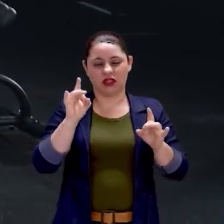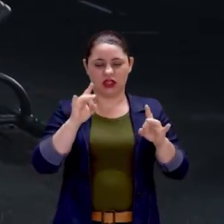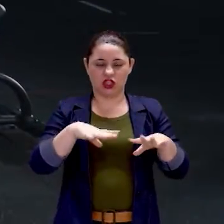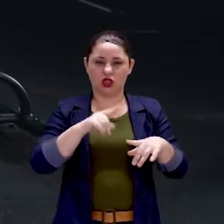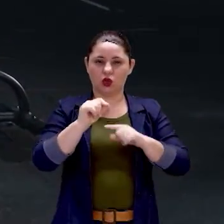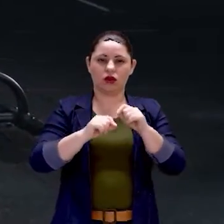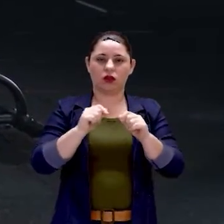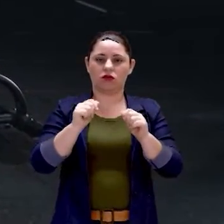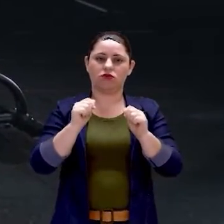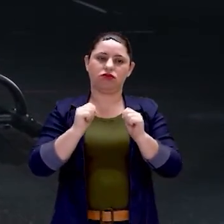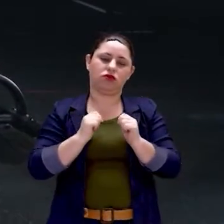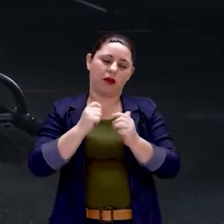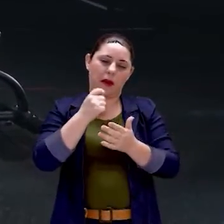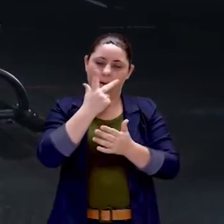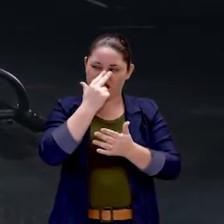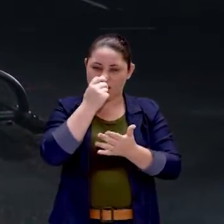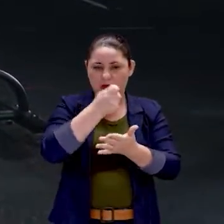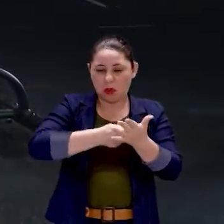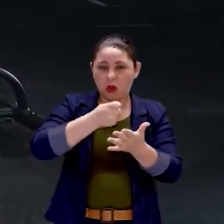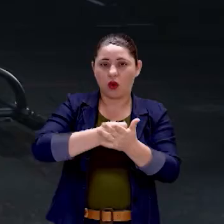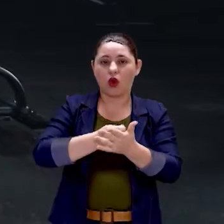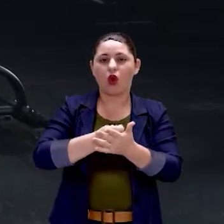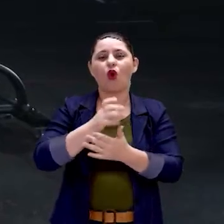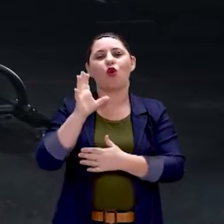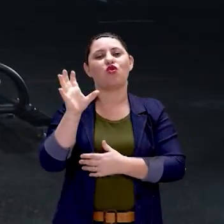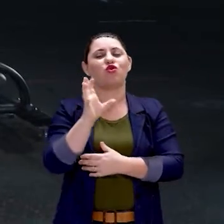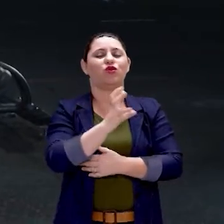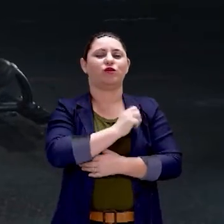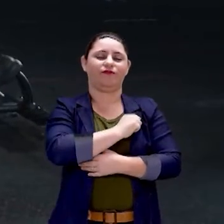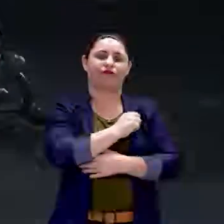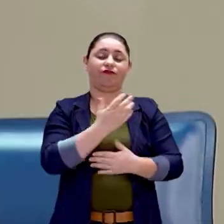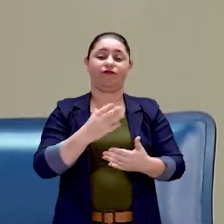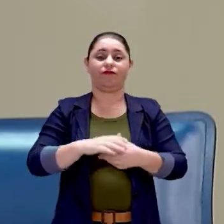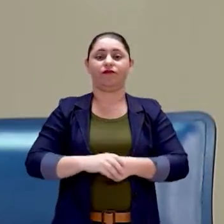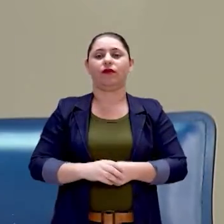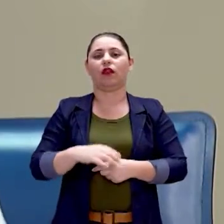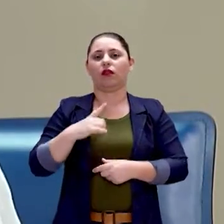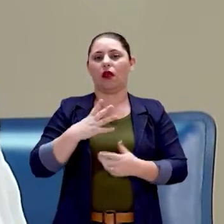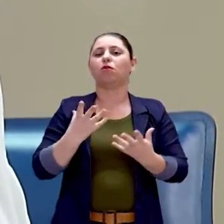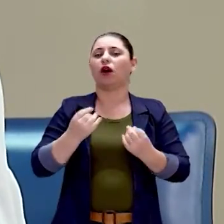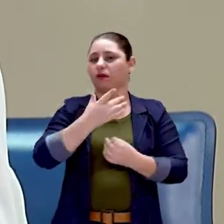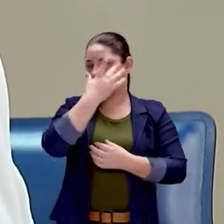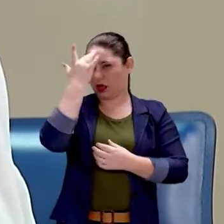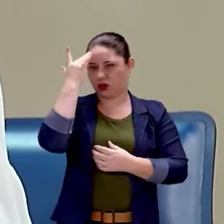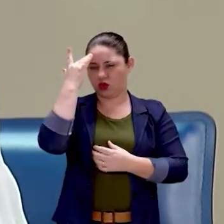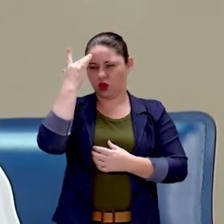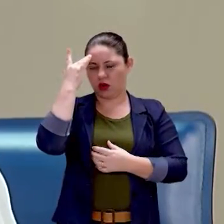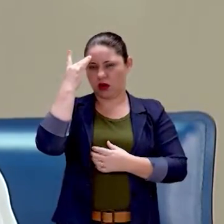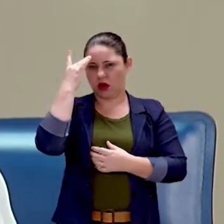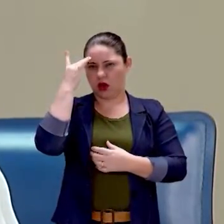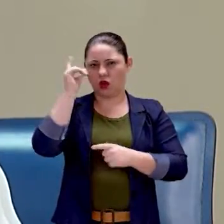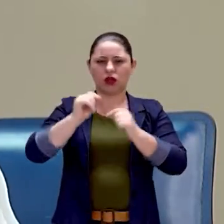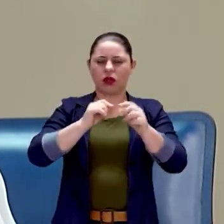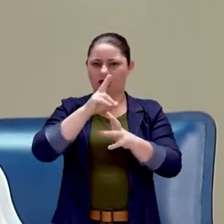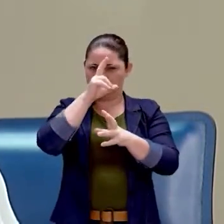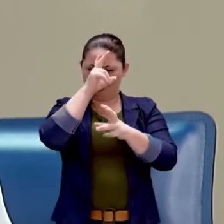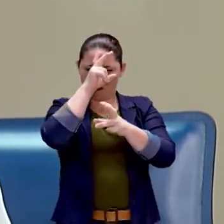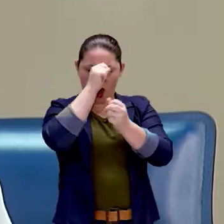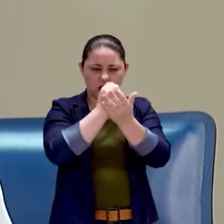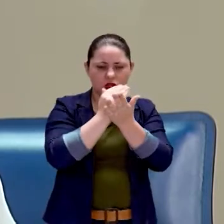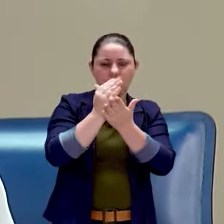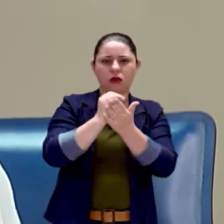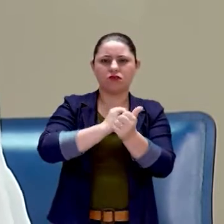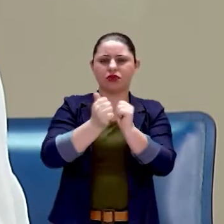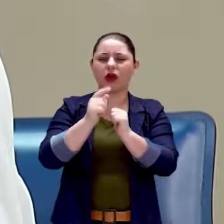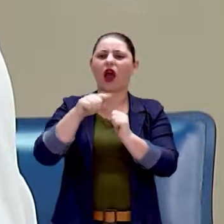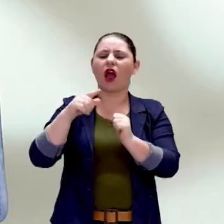deixando de ser uma obrigação e passa a ser um hobby para você. Doutor, tem muita gente que é intenso na hora de começar uma atividade